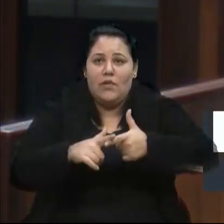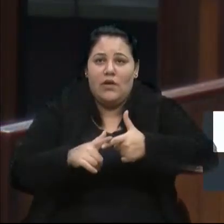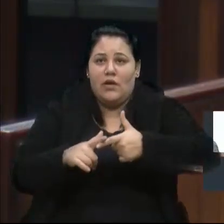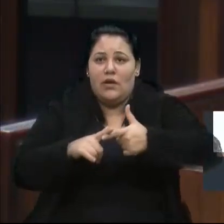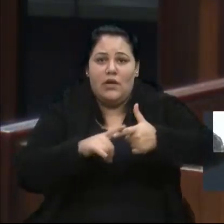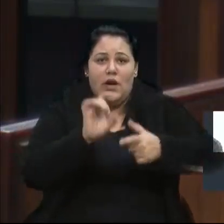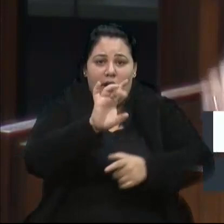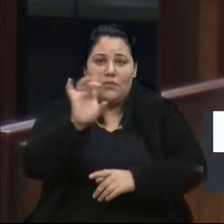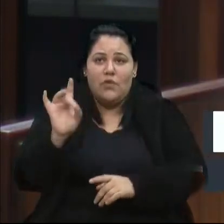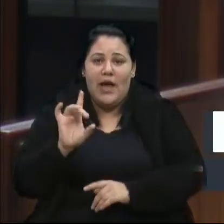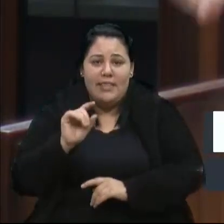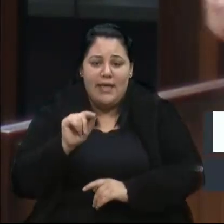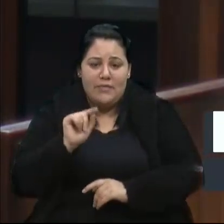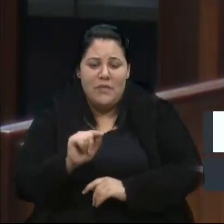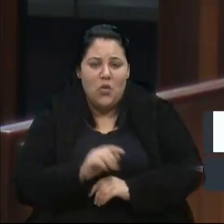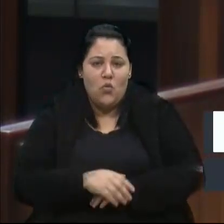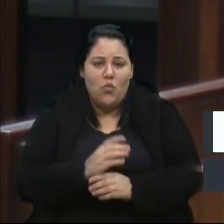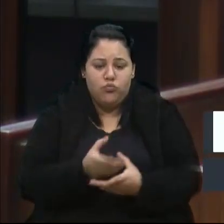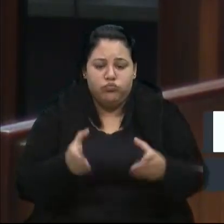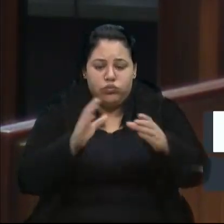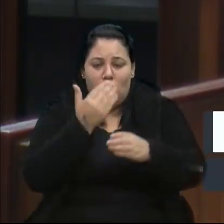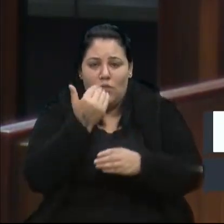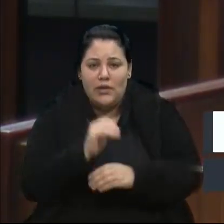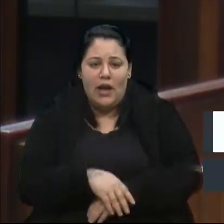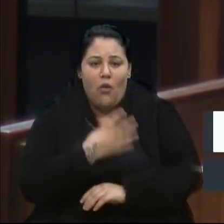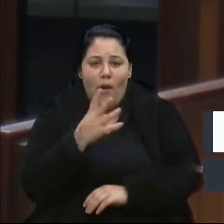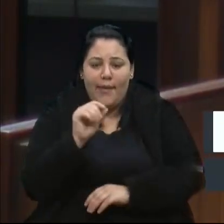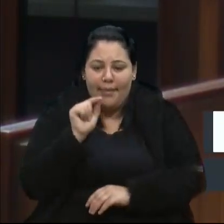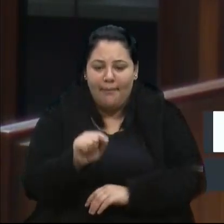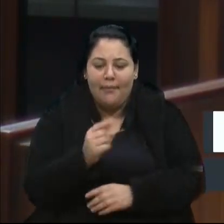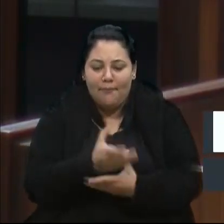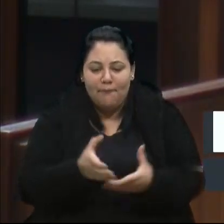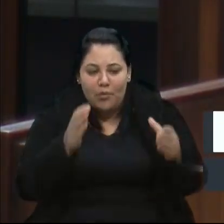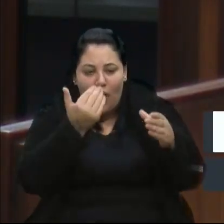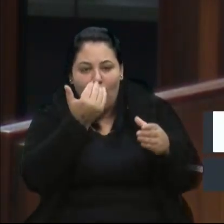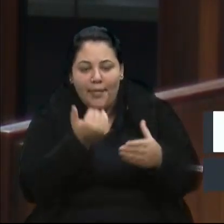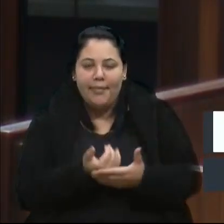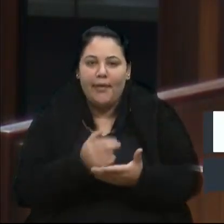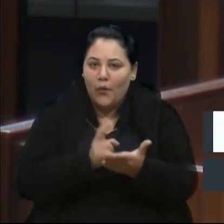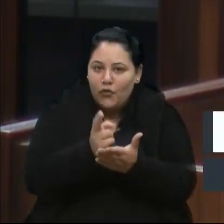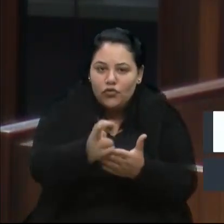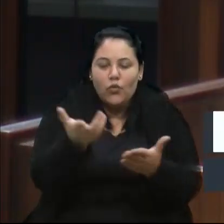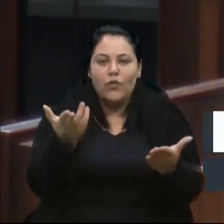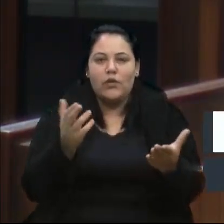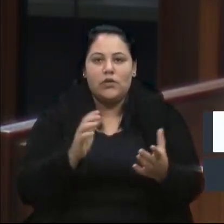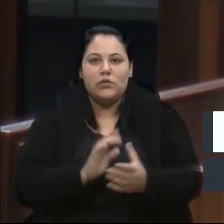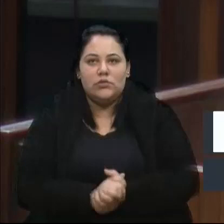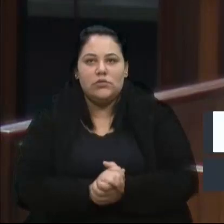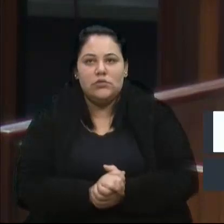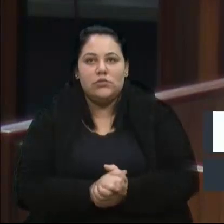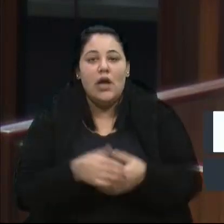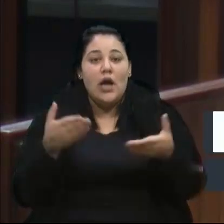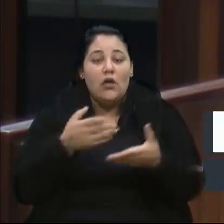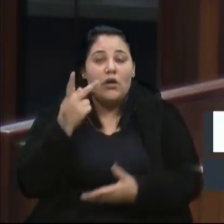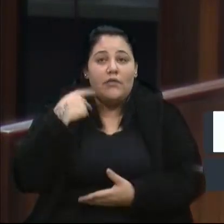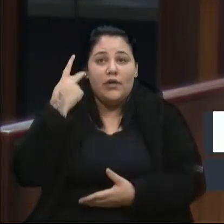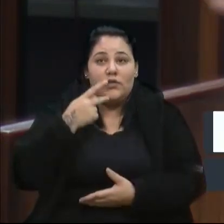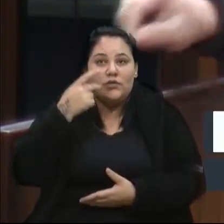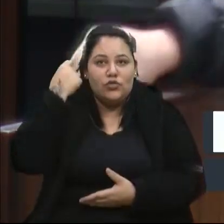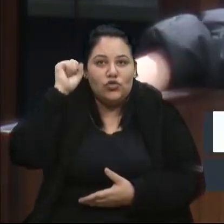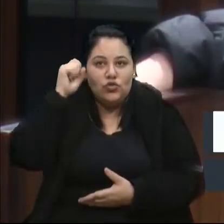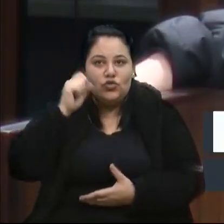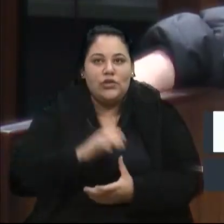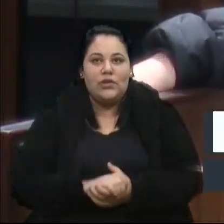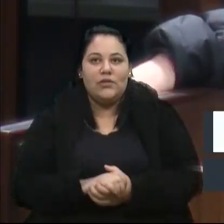é 10 mil cesta básica, é 40 mil cesta básica. E assim vai indo. Agora, o vereador Xuxa acabou